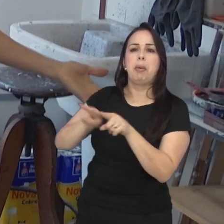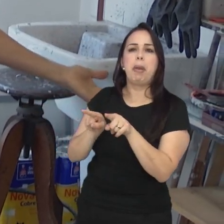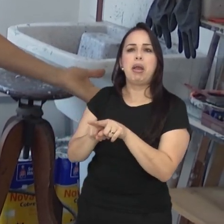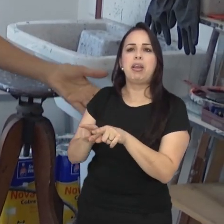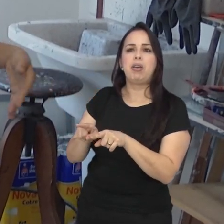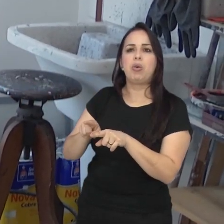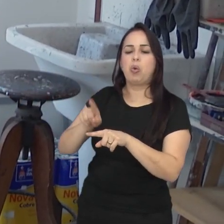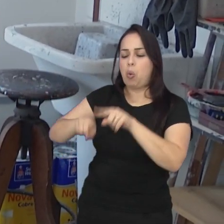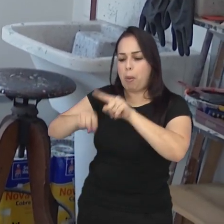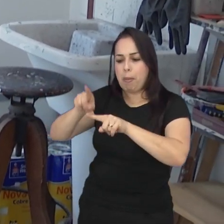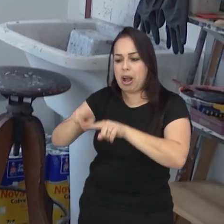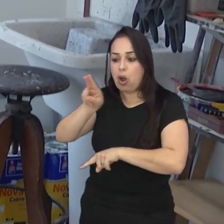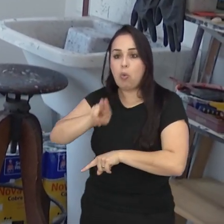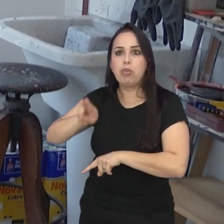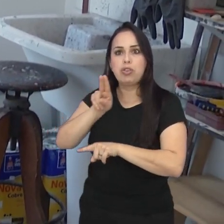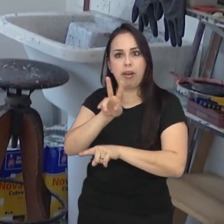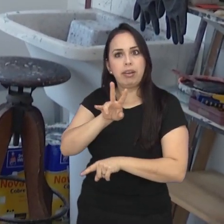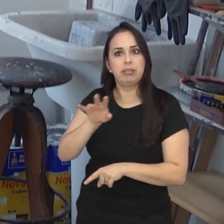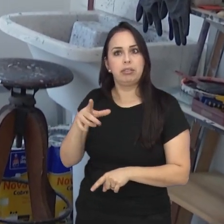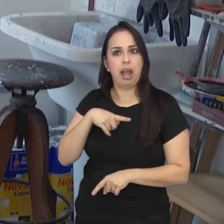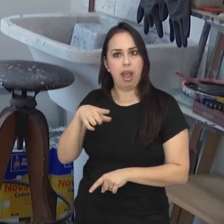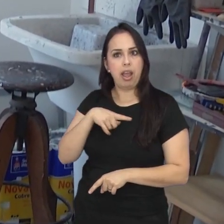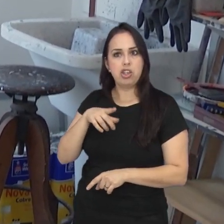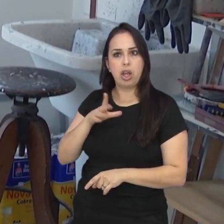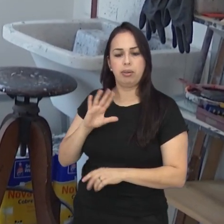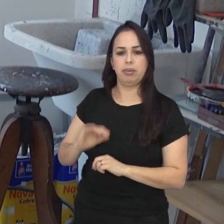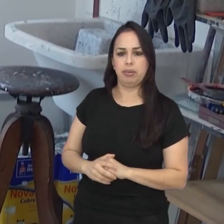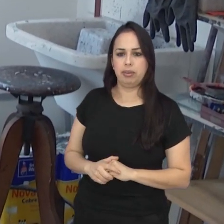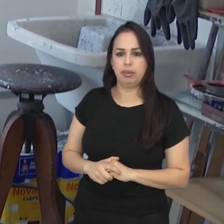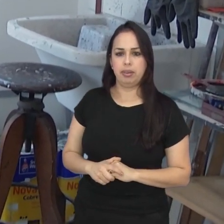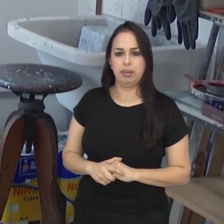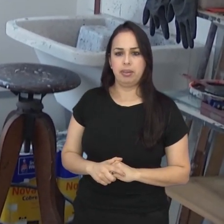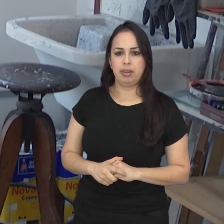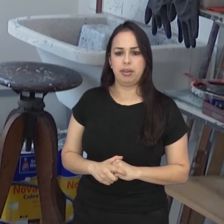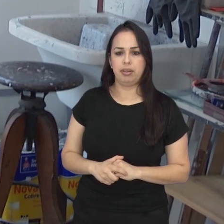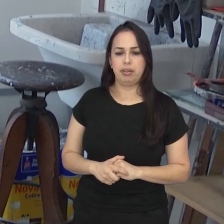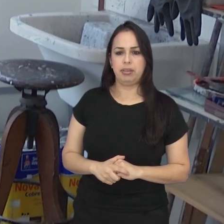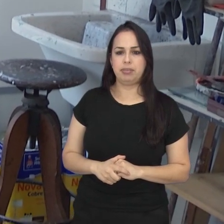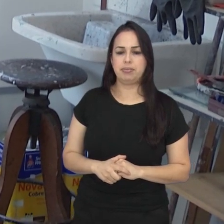até a ferramenta que eu vou usar, né?